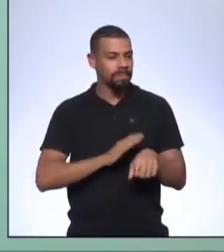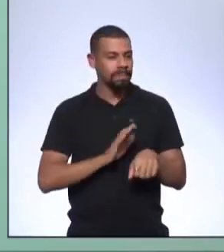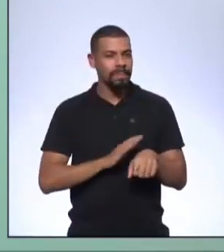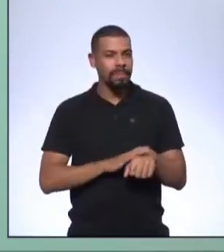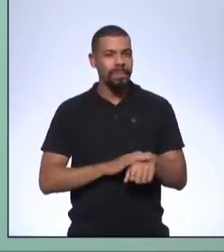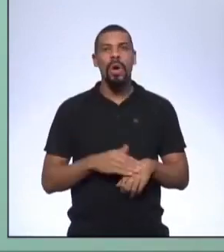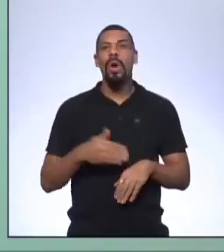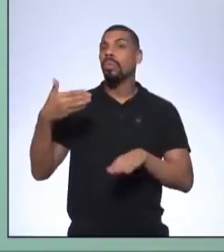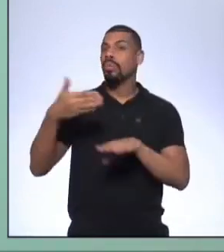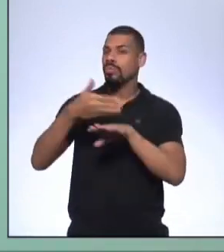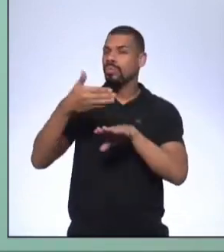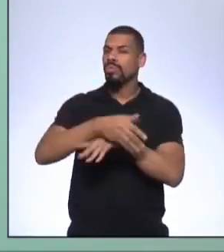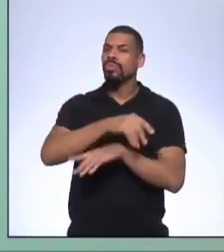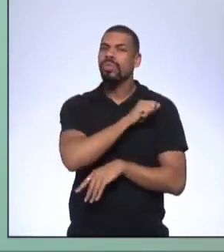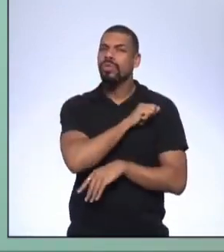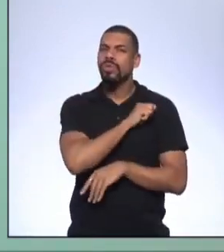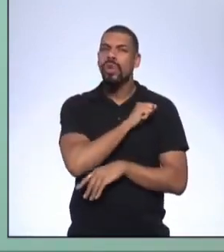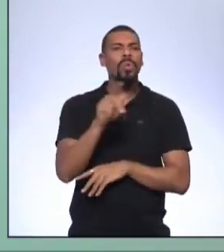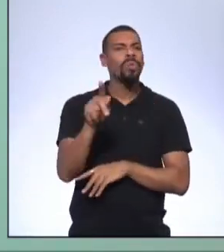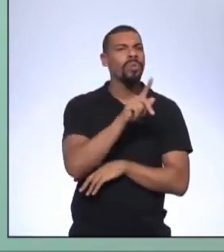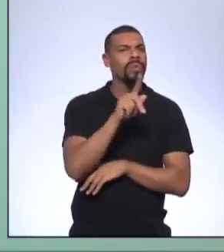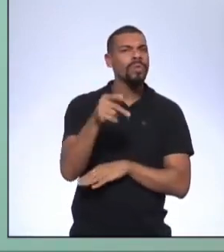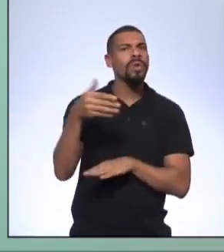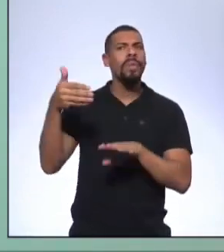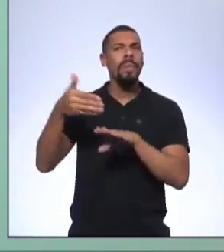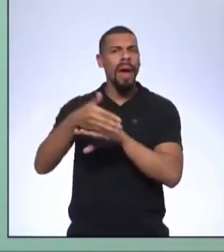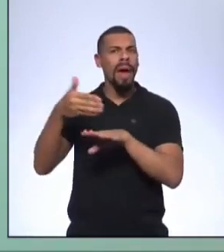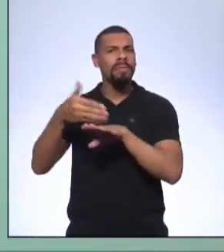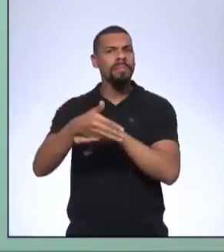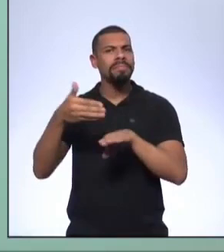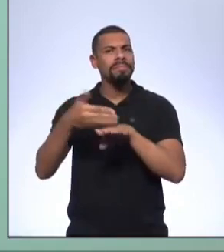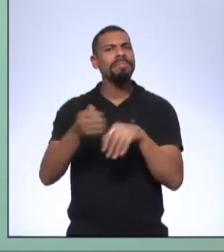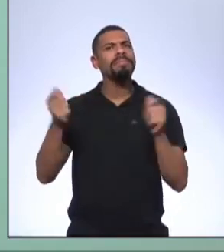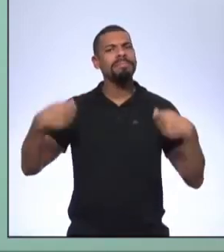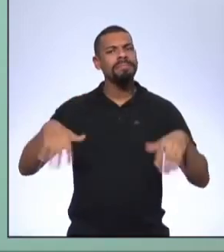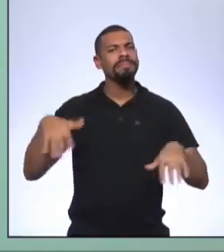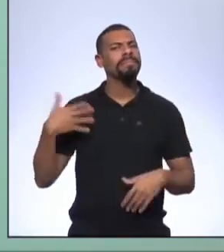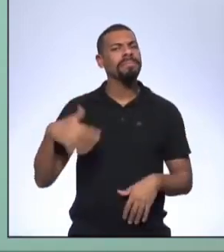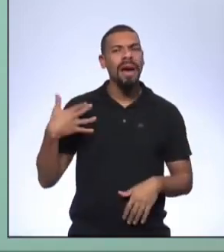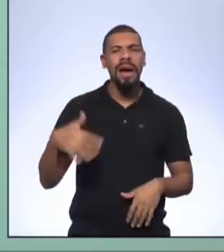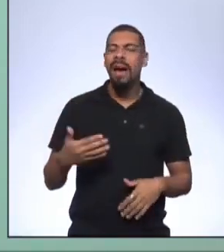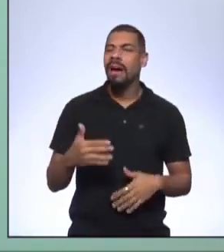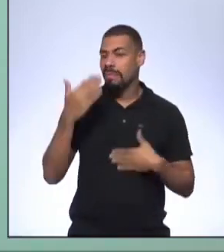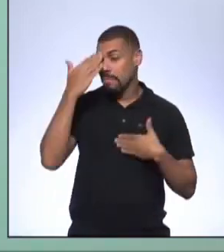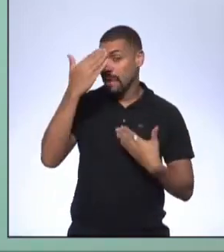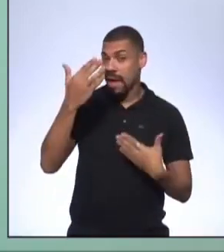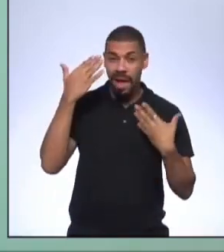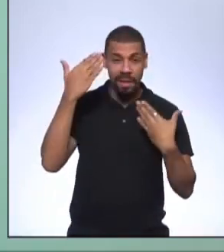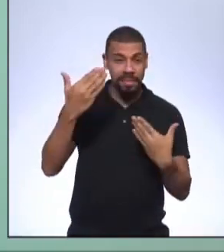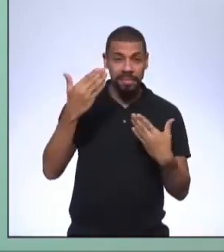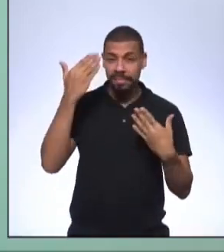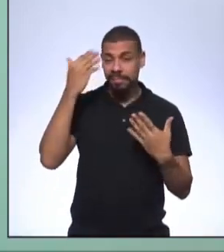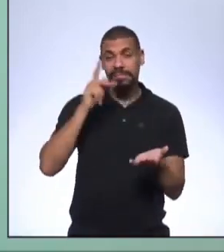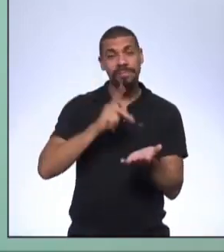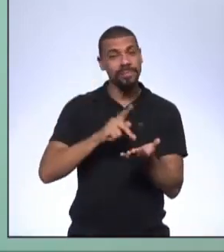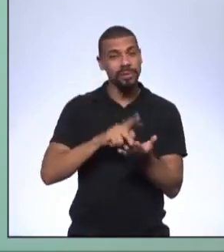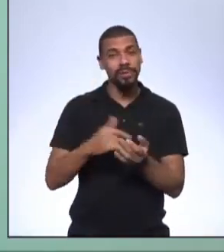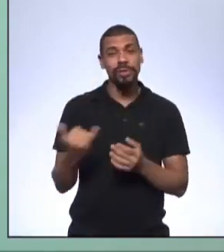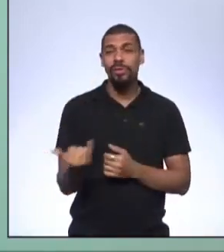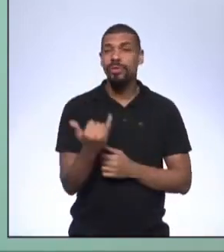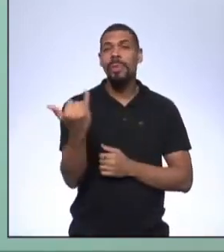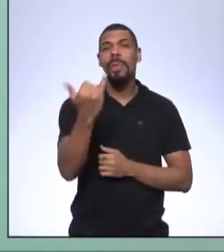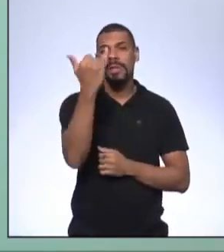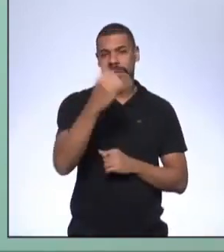alunos estão colaborando muito, os professores também que participaram da aula, agradecemos demais vocês, né? Vocês são extremamente importantes